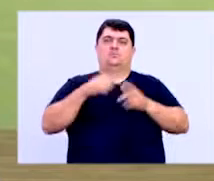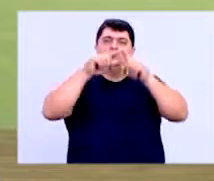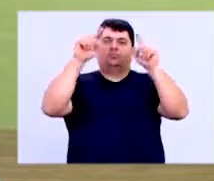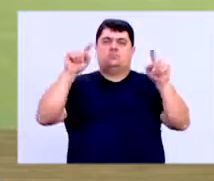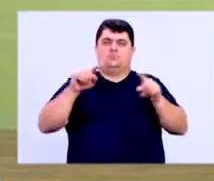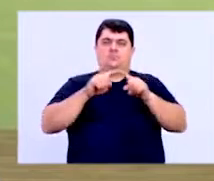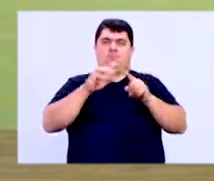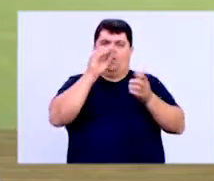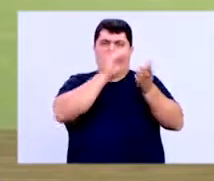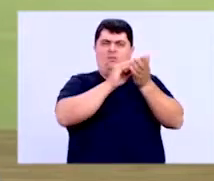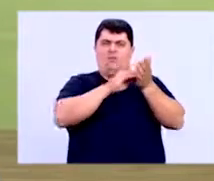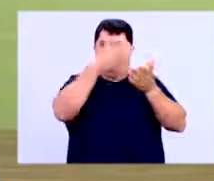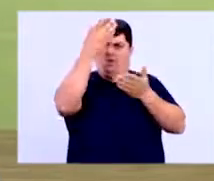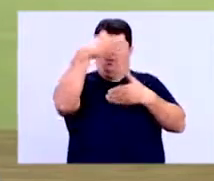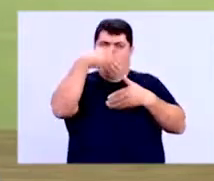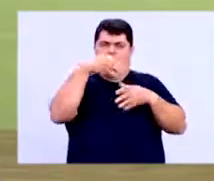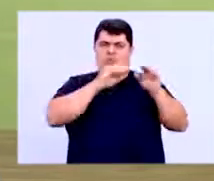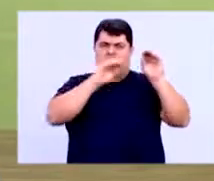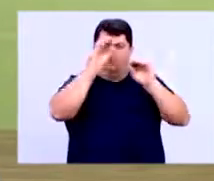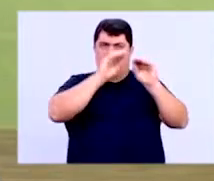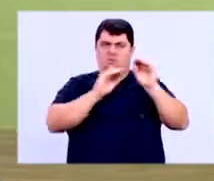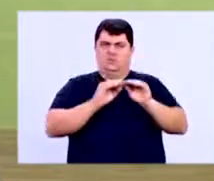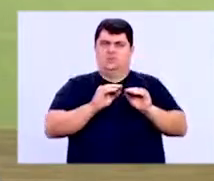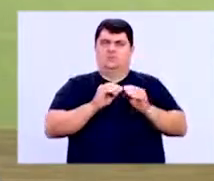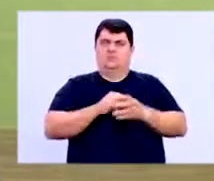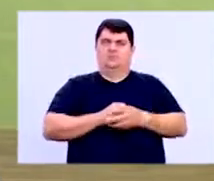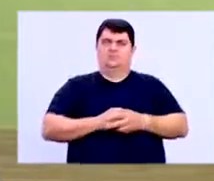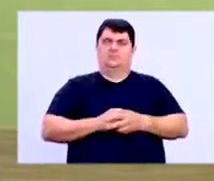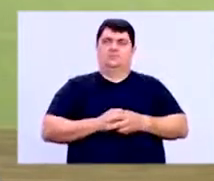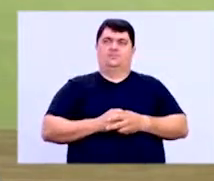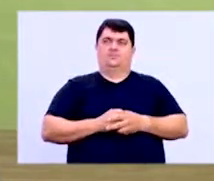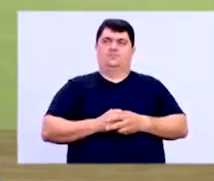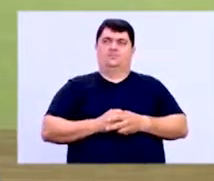serão disponibilizadas as fórmulas na prova?